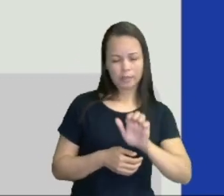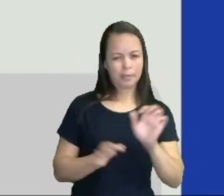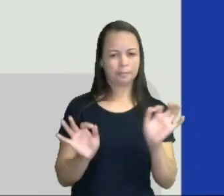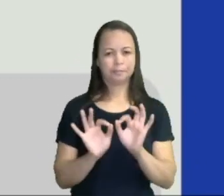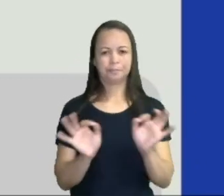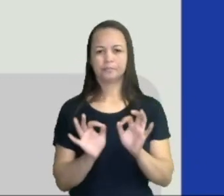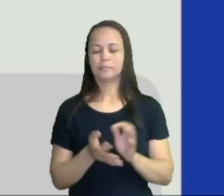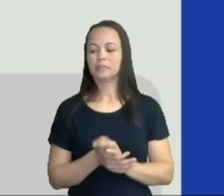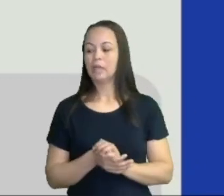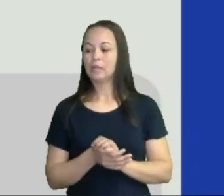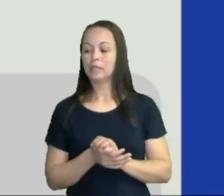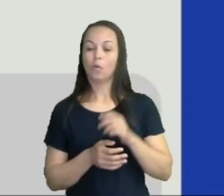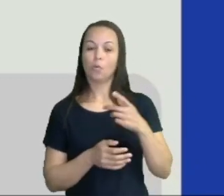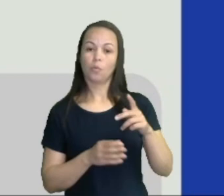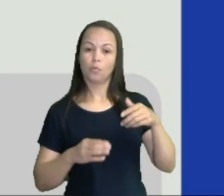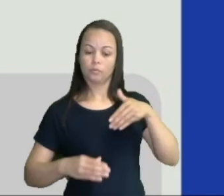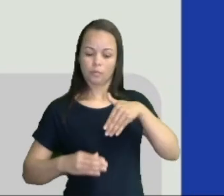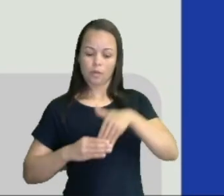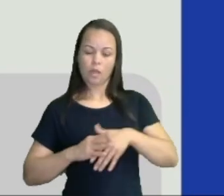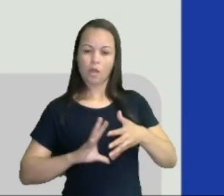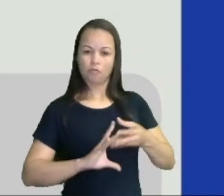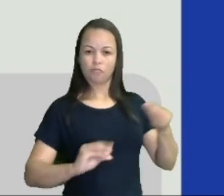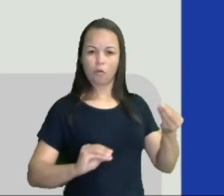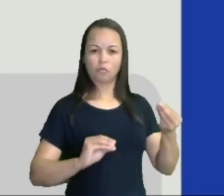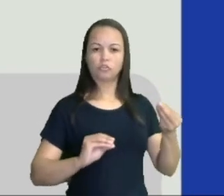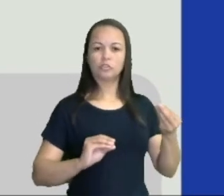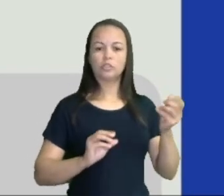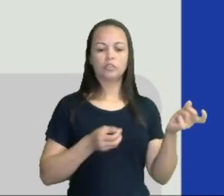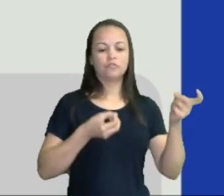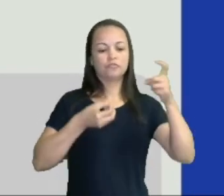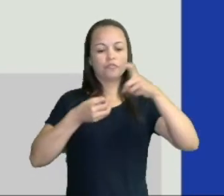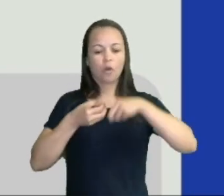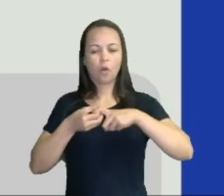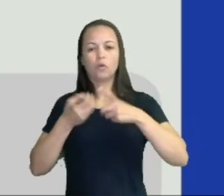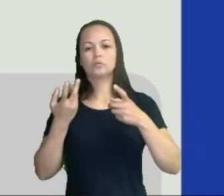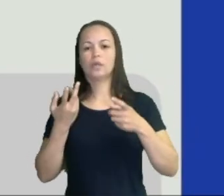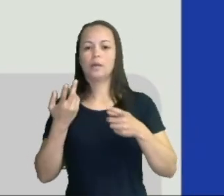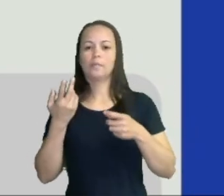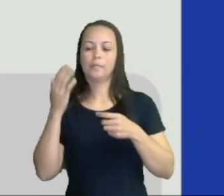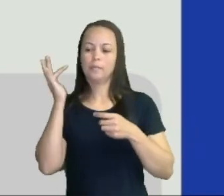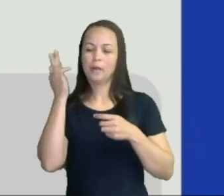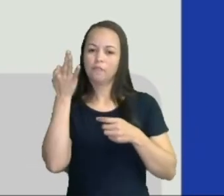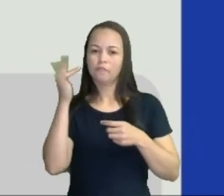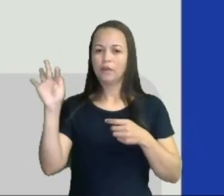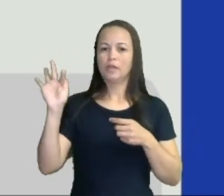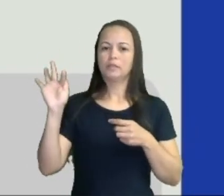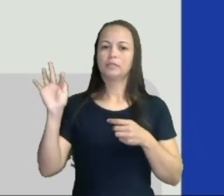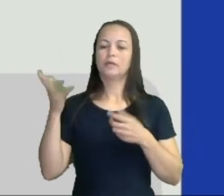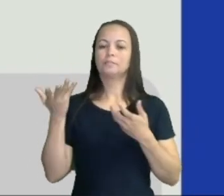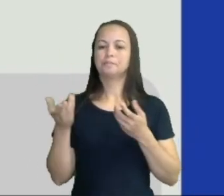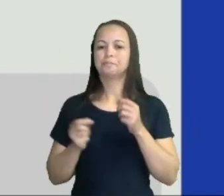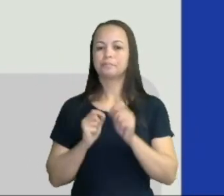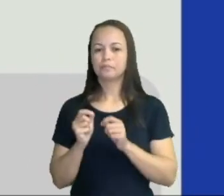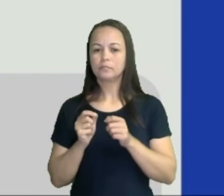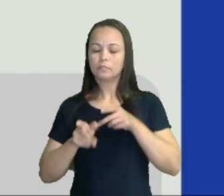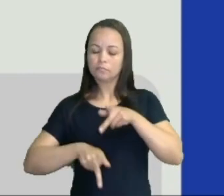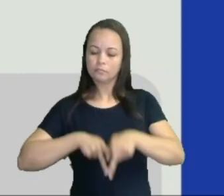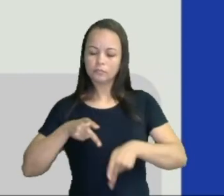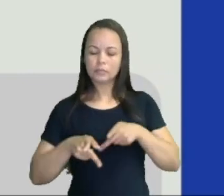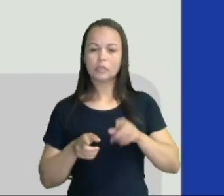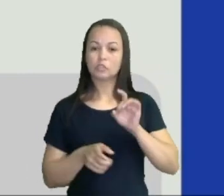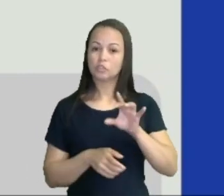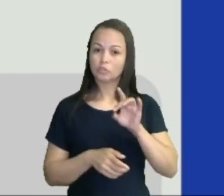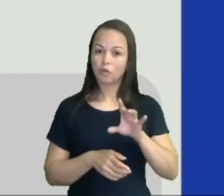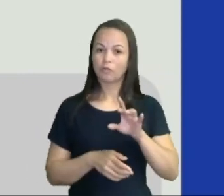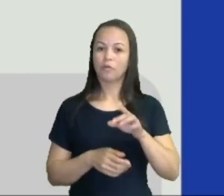ele é deposto e volta para a França e é aclamado pela população, mas ele só fica durante